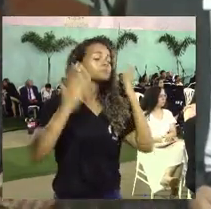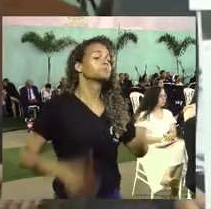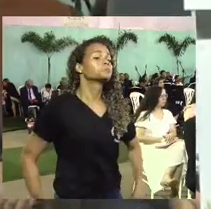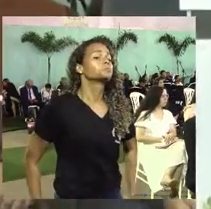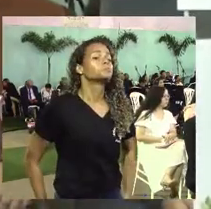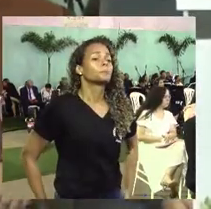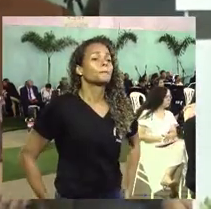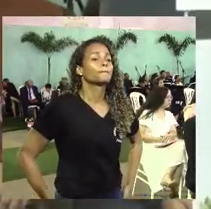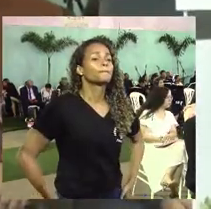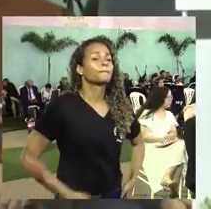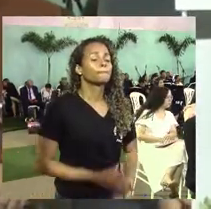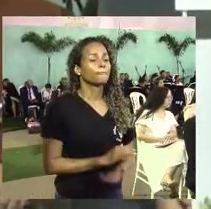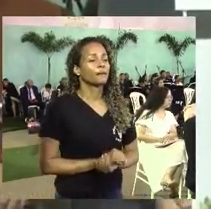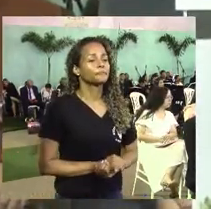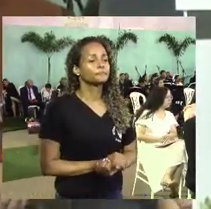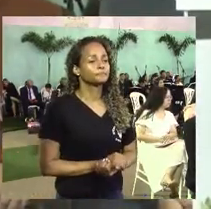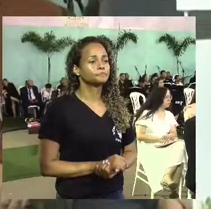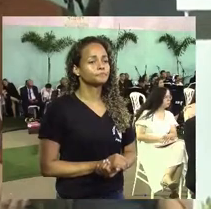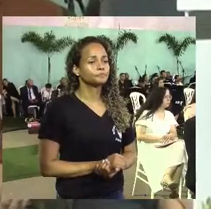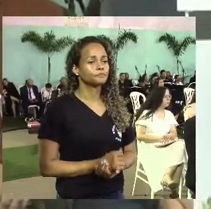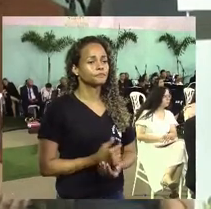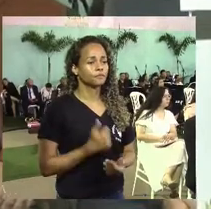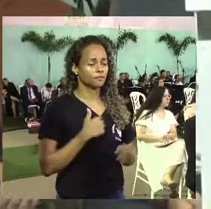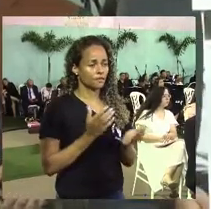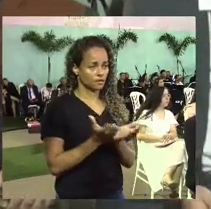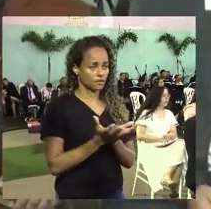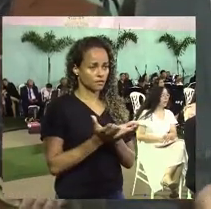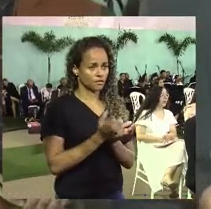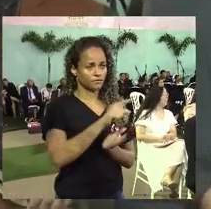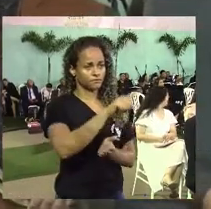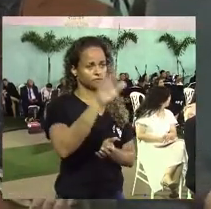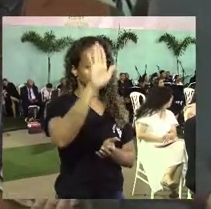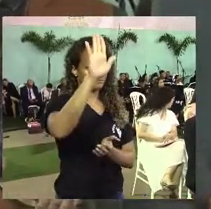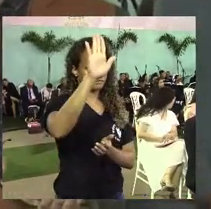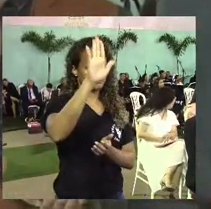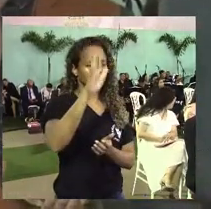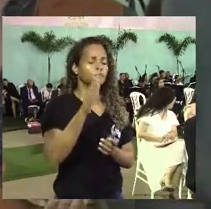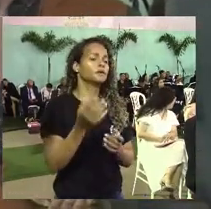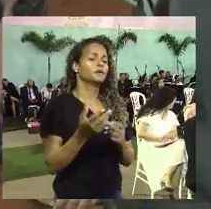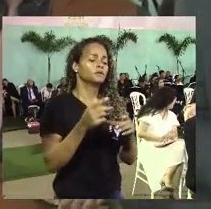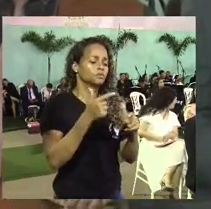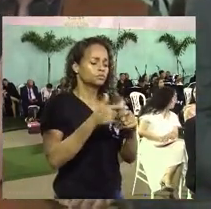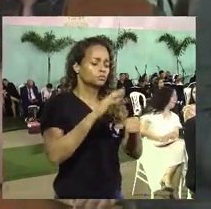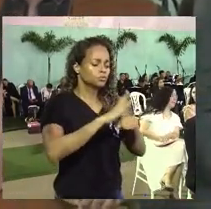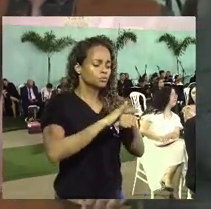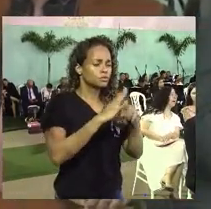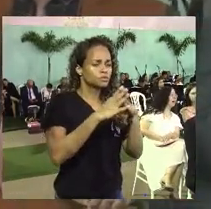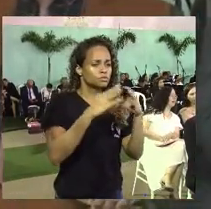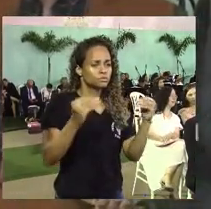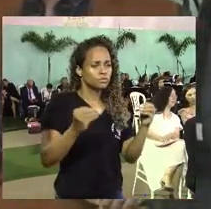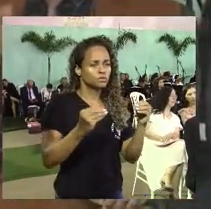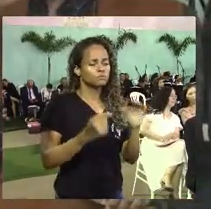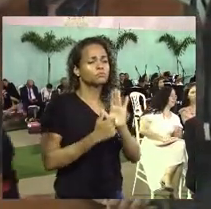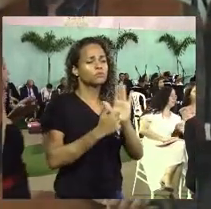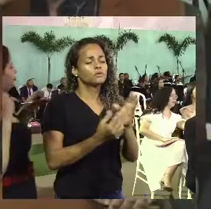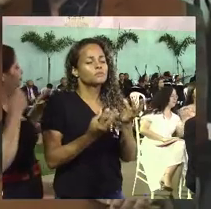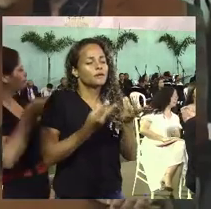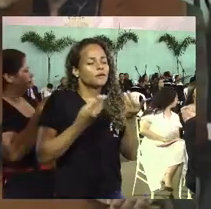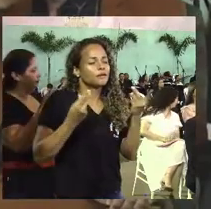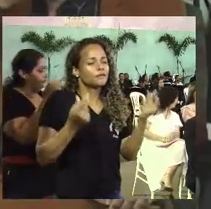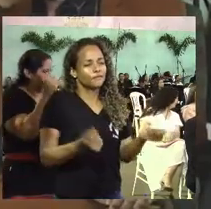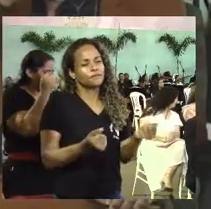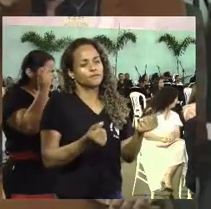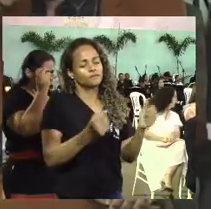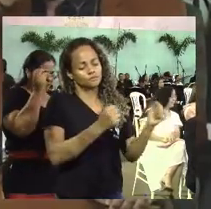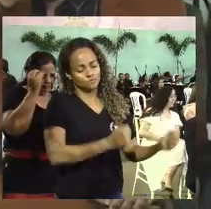a tua palavra enquanto eu prego estende as tuas mãos para curar e para que se passa os sinais prodígios e maravilhas